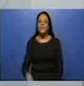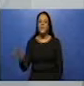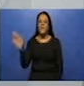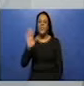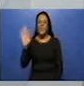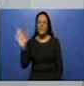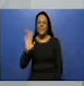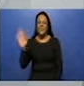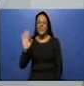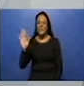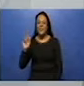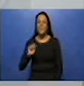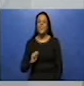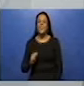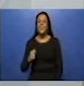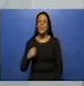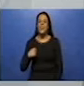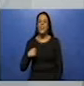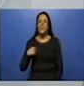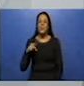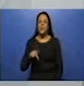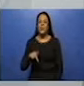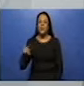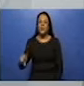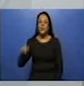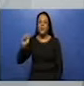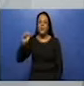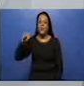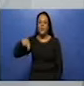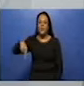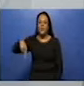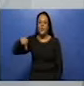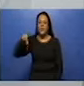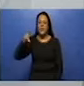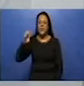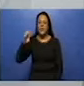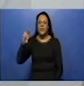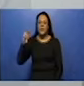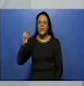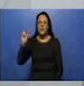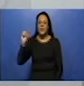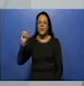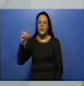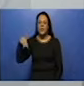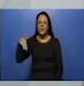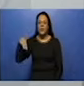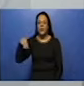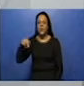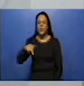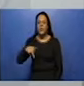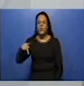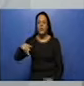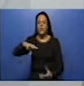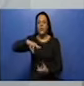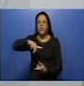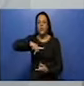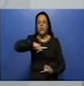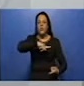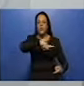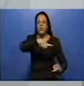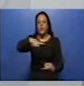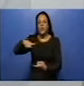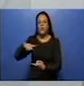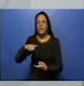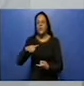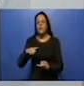Olá pessoal, eu sou Anderson, professor de Geografia. Na aula de hoje nós vamos resolver algumas atividades e alguns